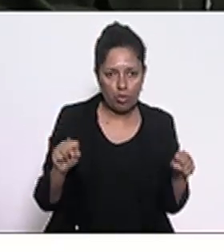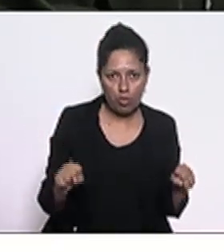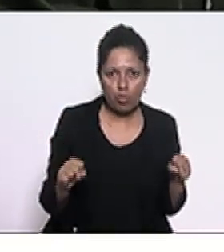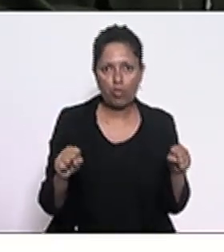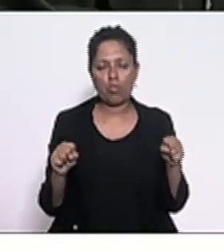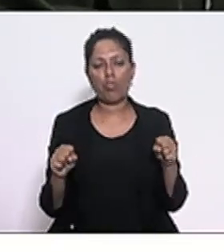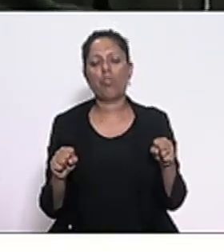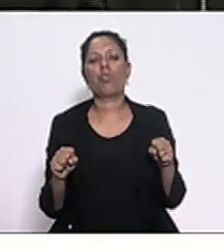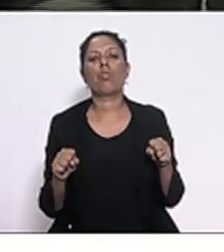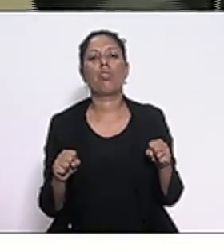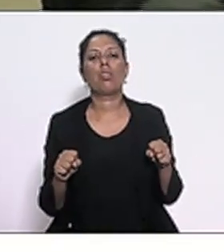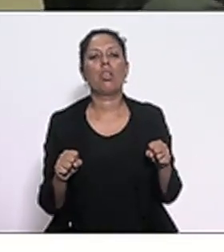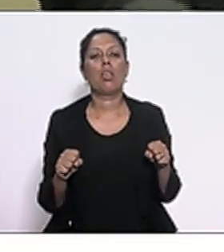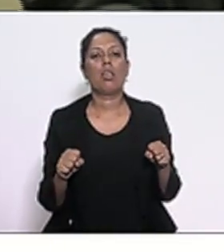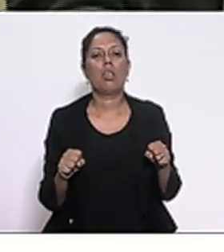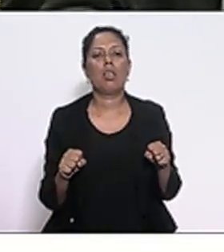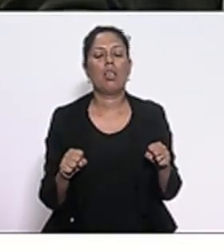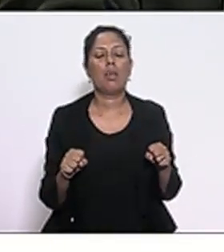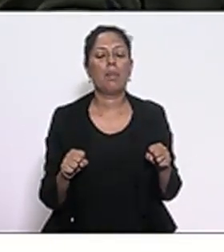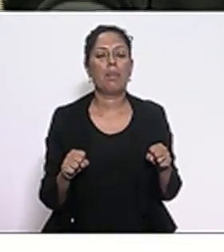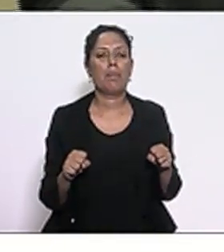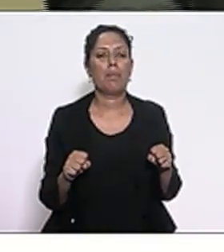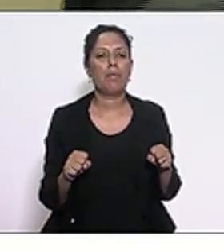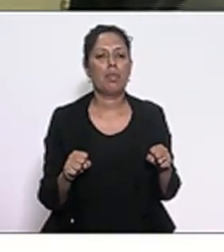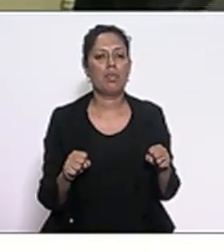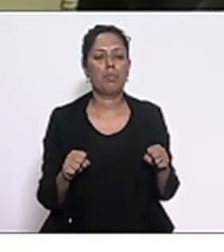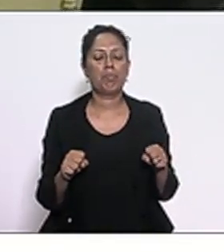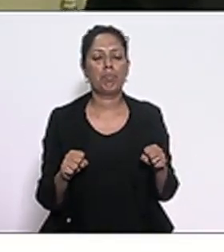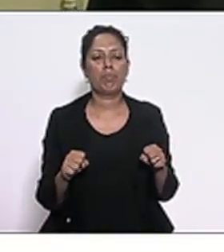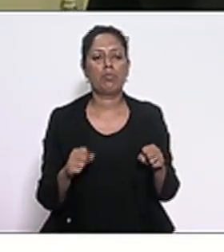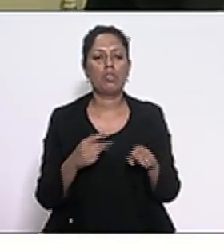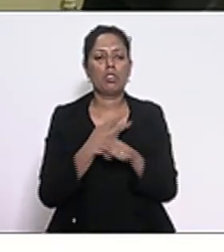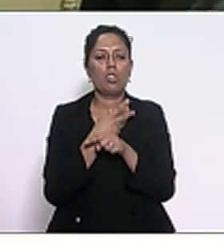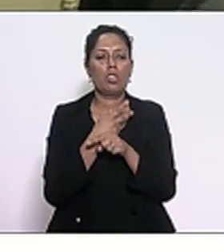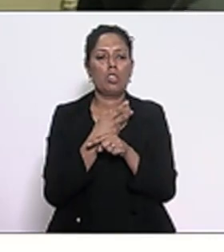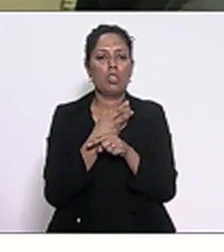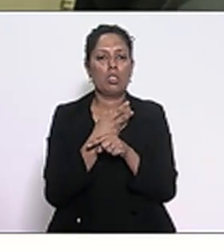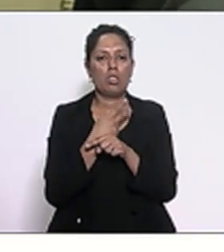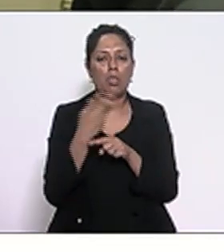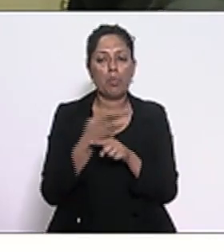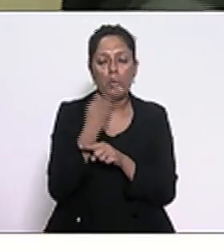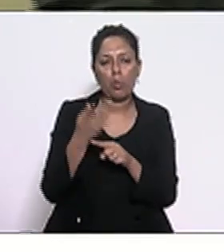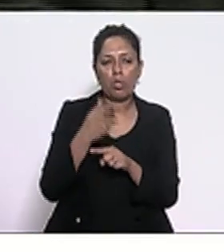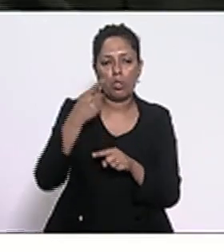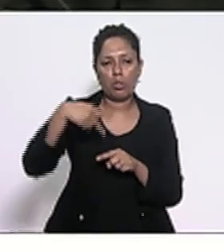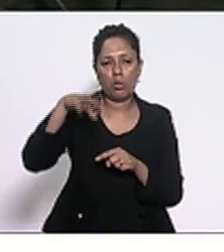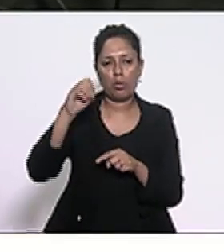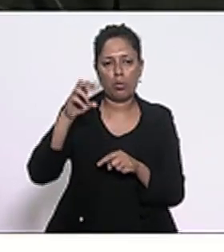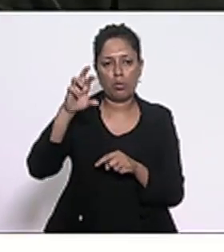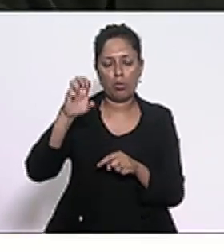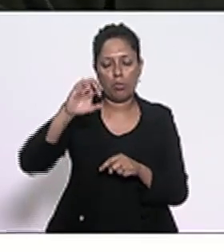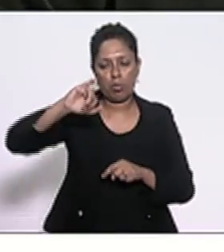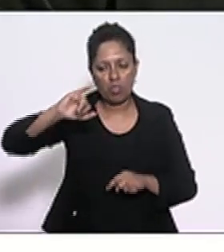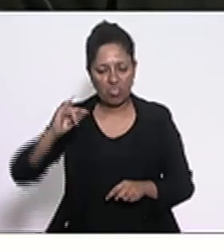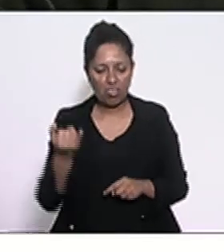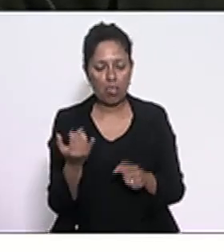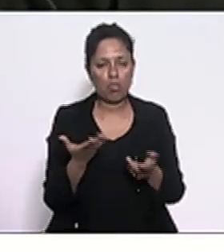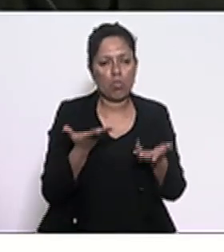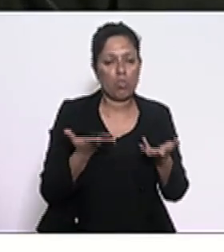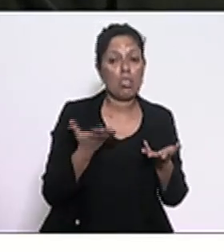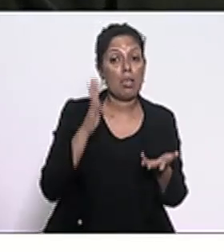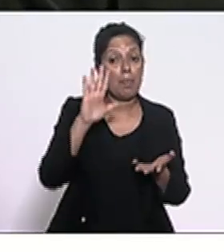caminho que eu tenho visto que o Proderj está buscando, mas para buscar precisa de recursos,